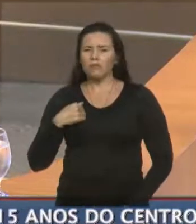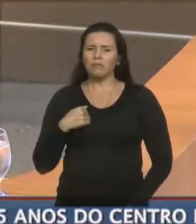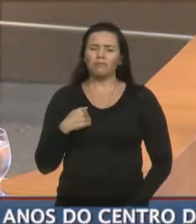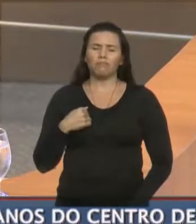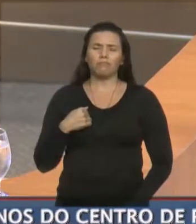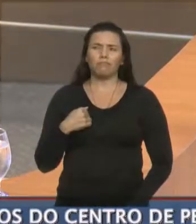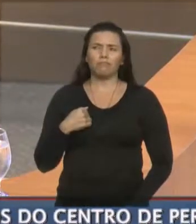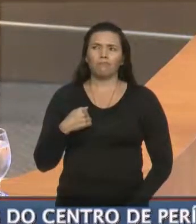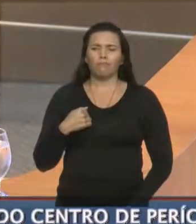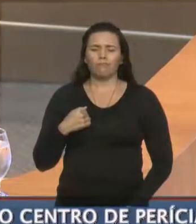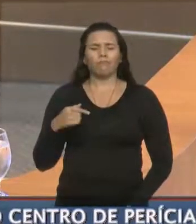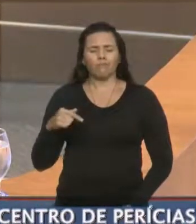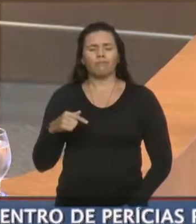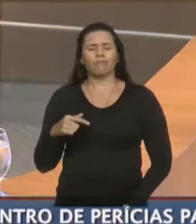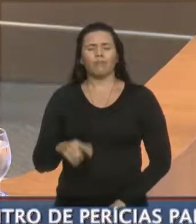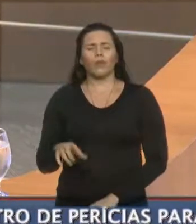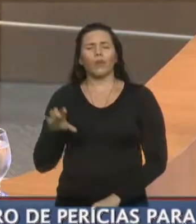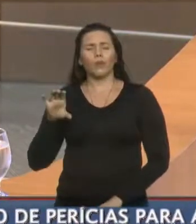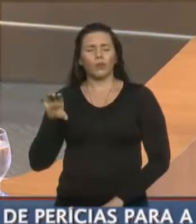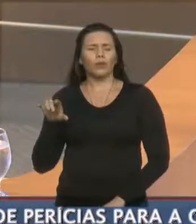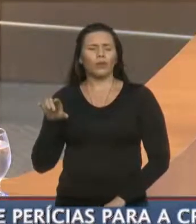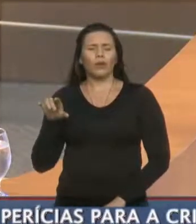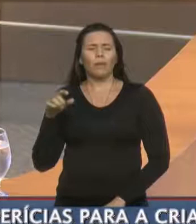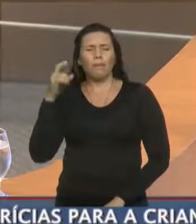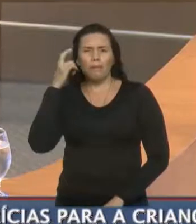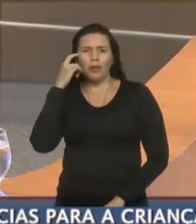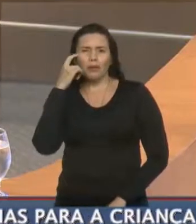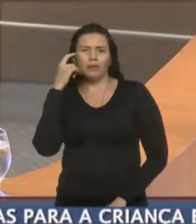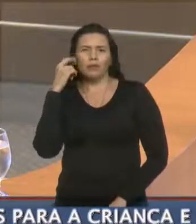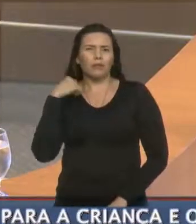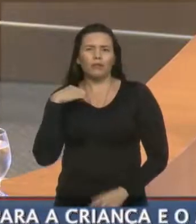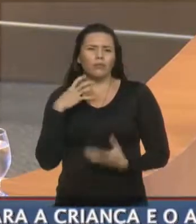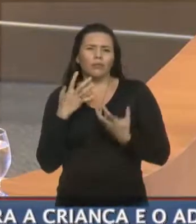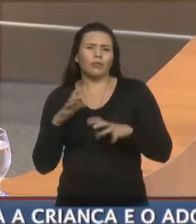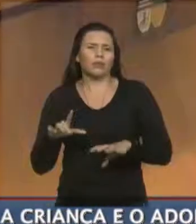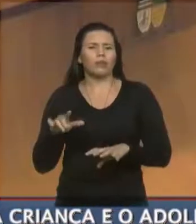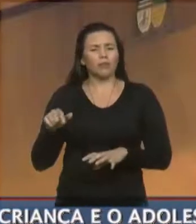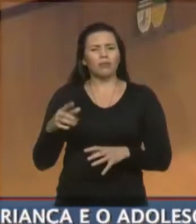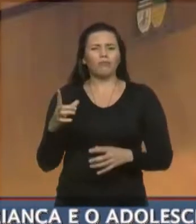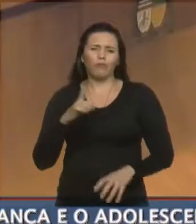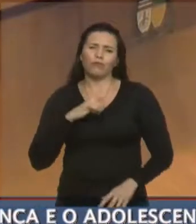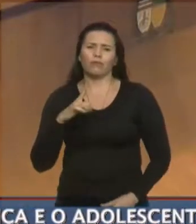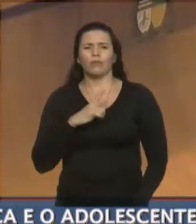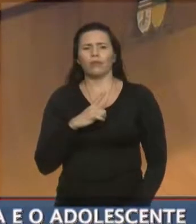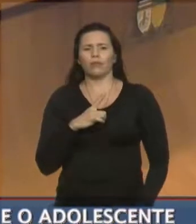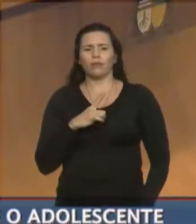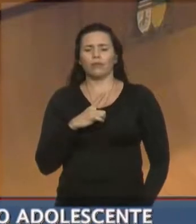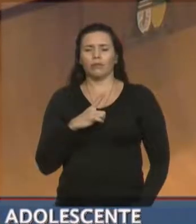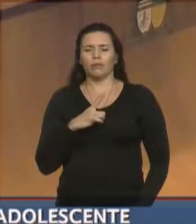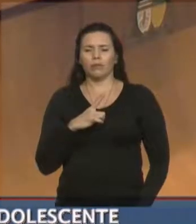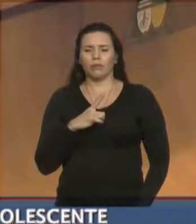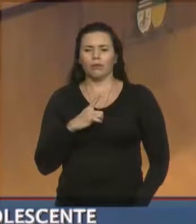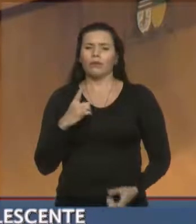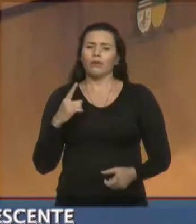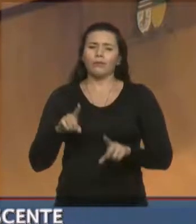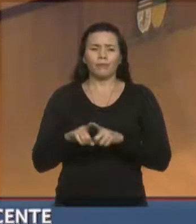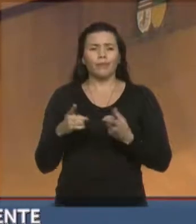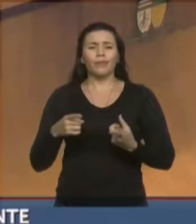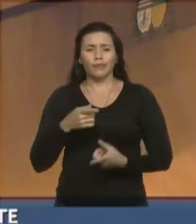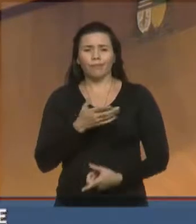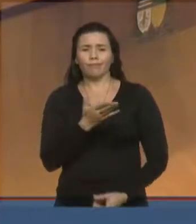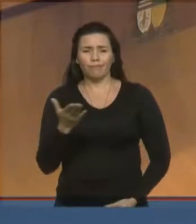desejar que um centro como esse não existisse, infelizmente a realidade em que nós vivemos em todo o